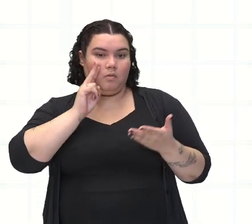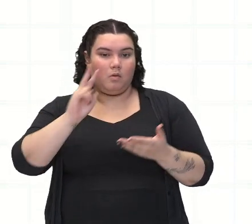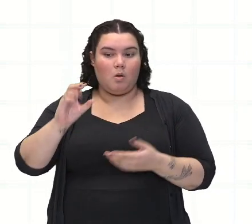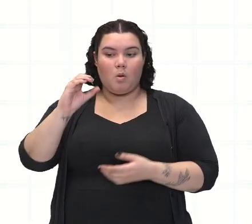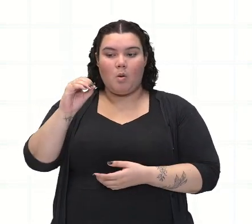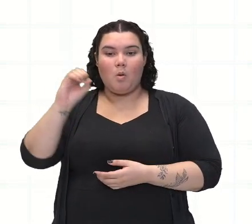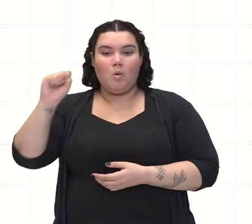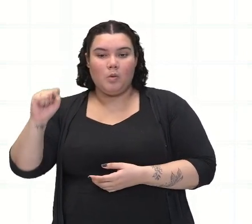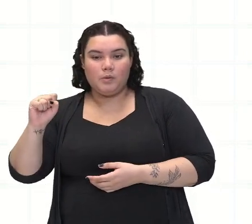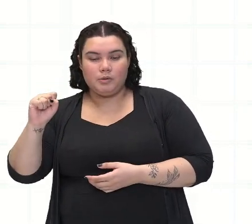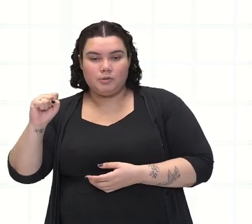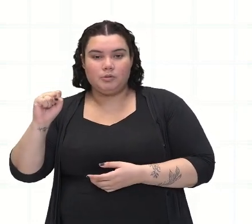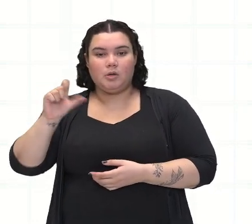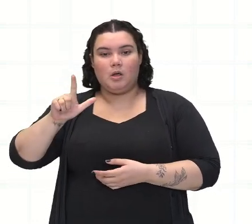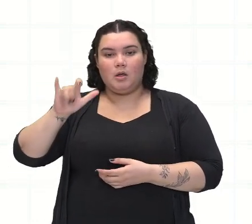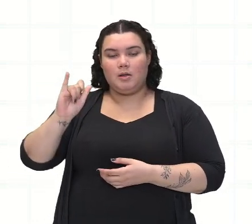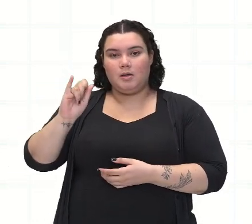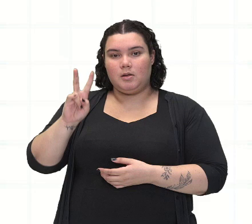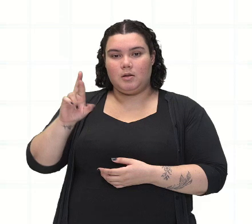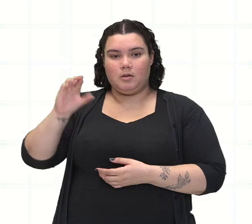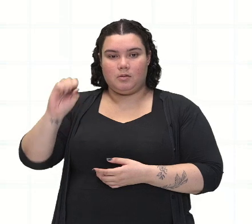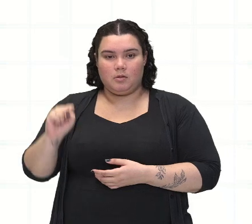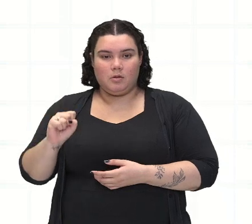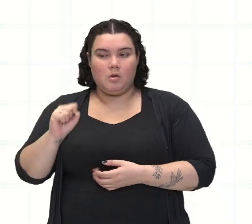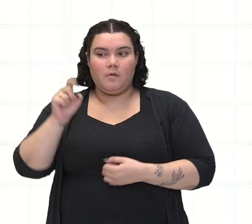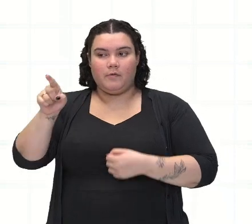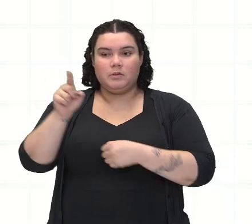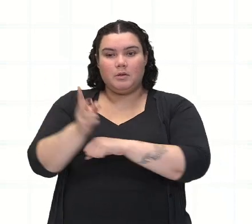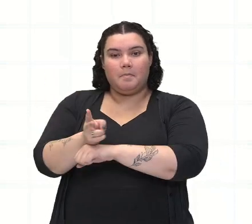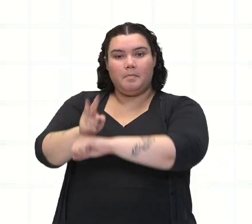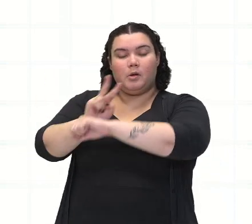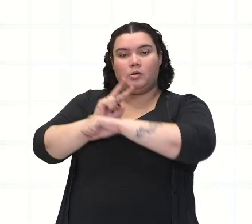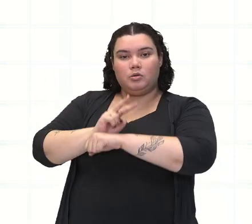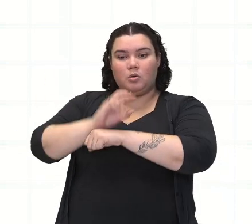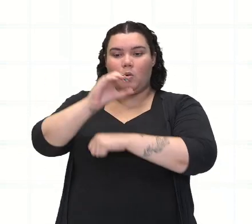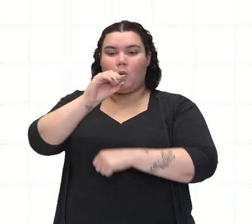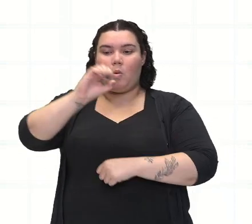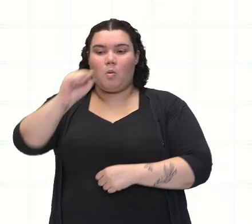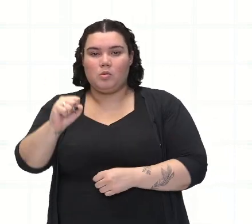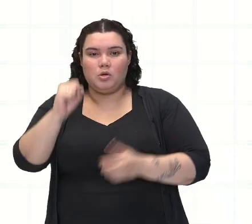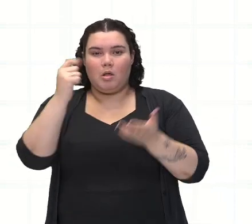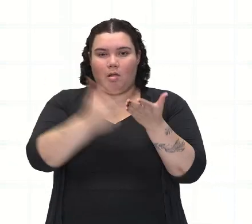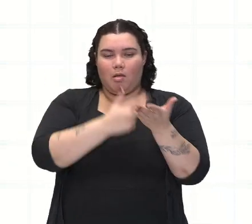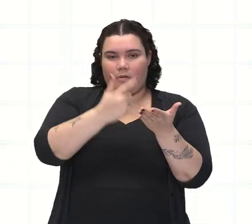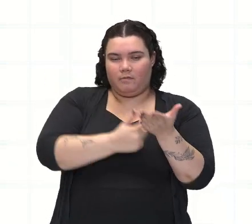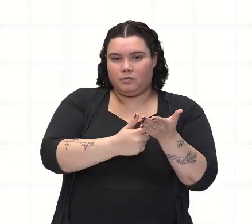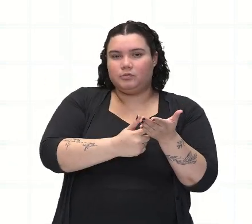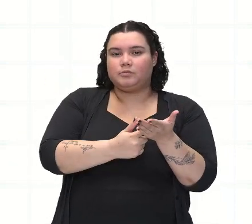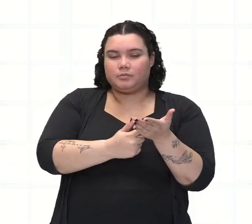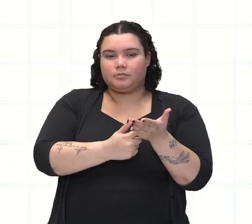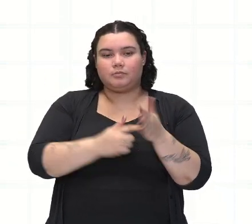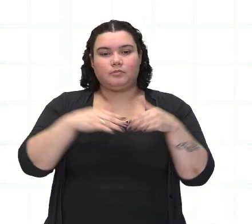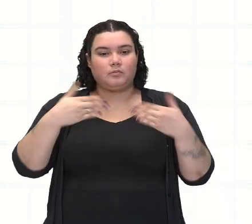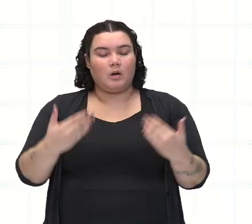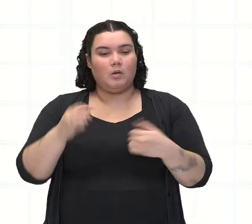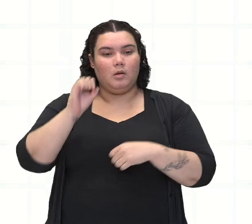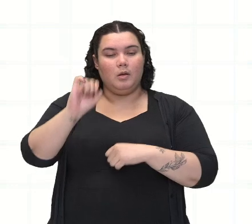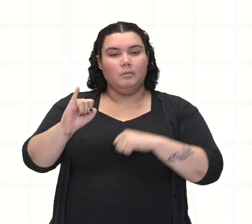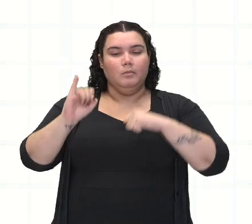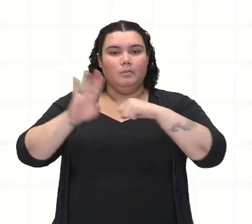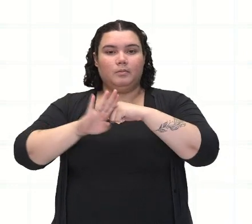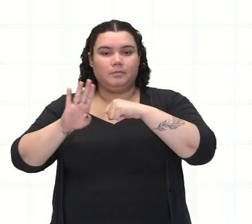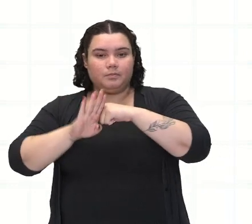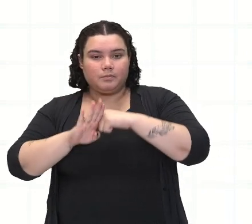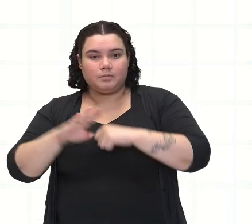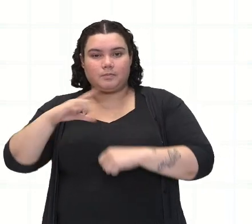plural. Você me emprestou os livros. Então, se o substantivo está